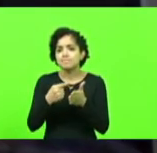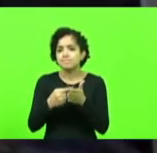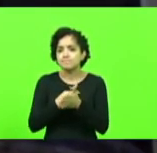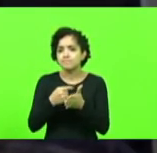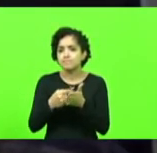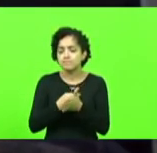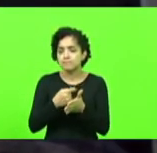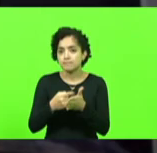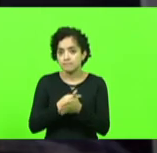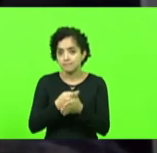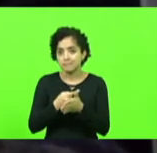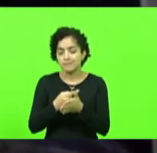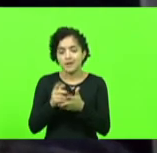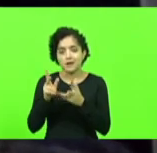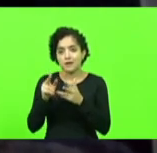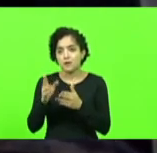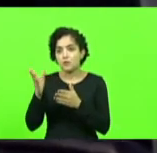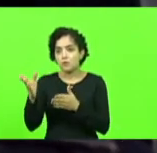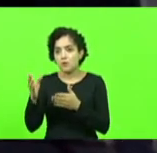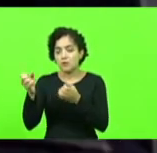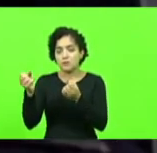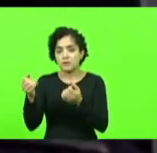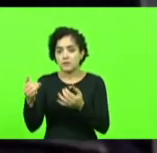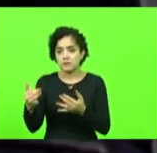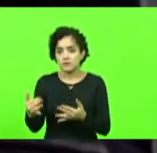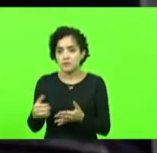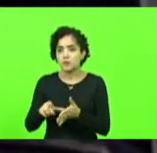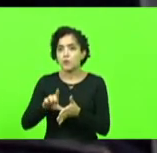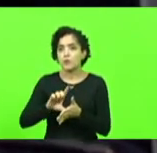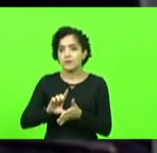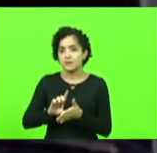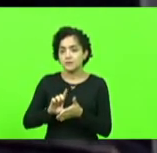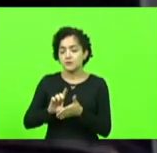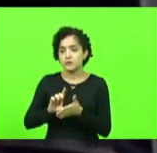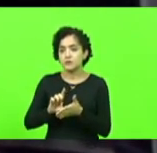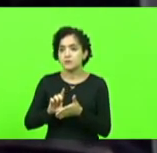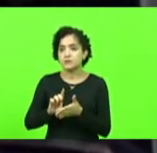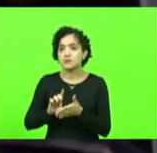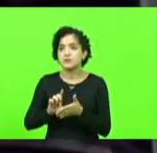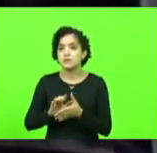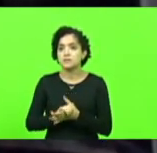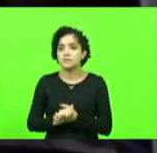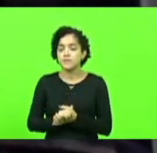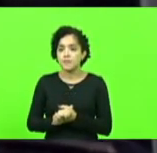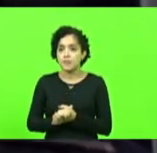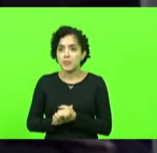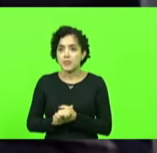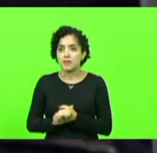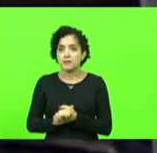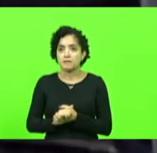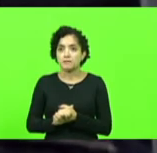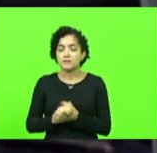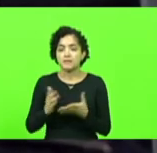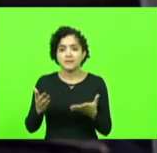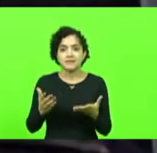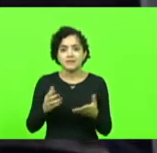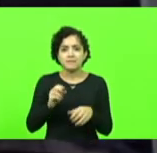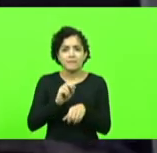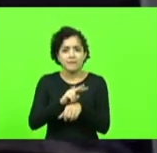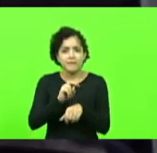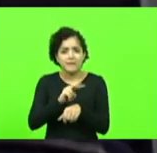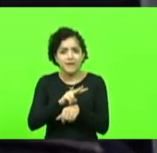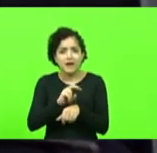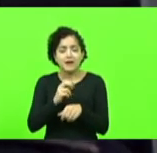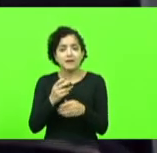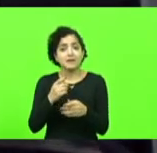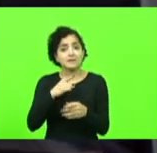questões que a doutora Indiara trouxe, né, sobre temos tantas vagas sobrando no mercado